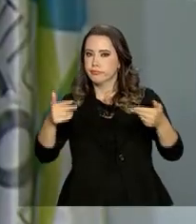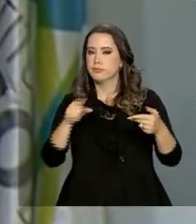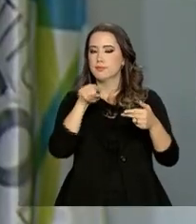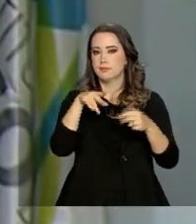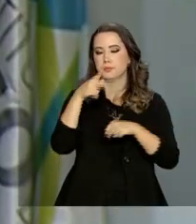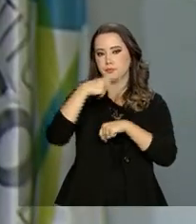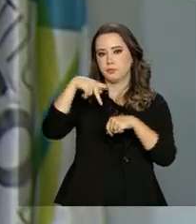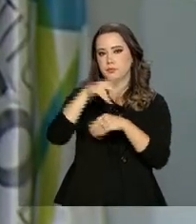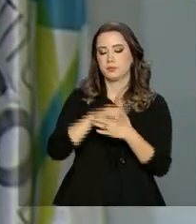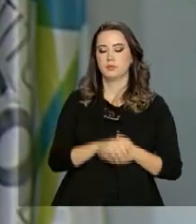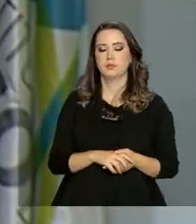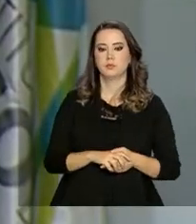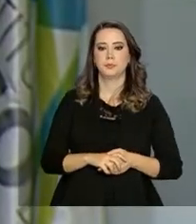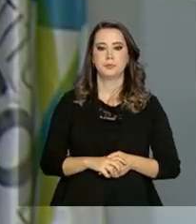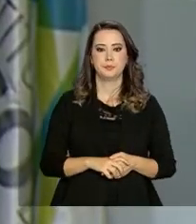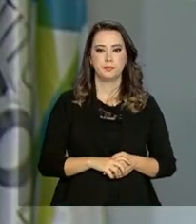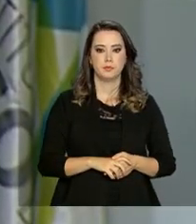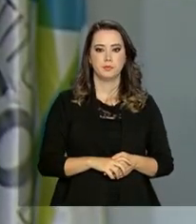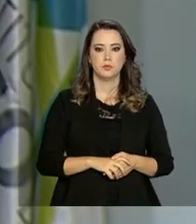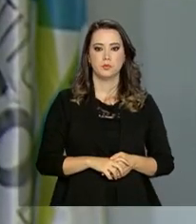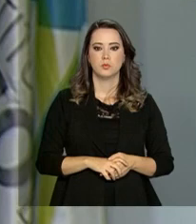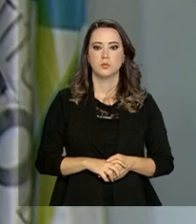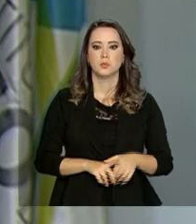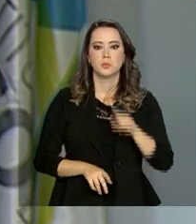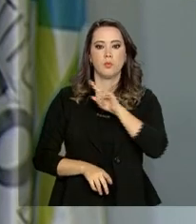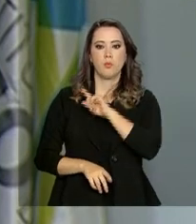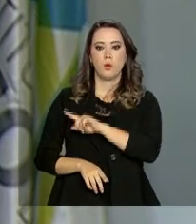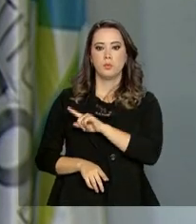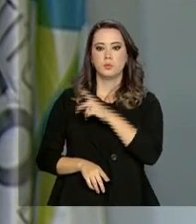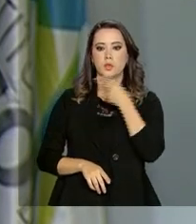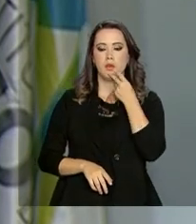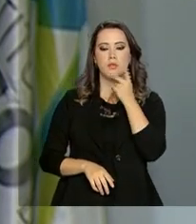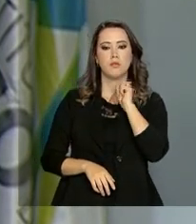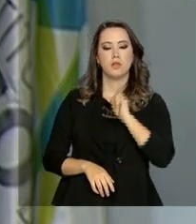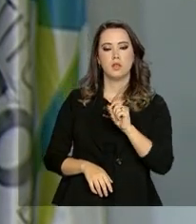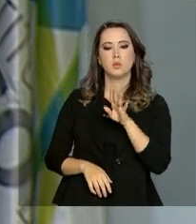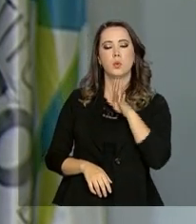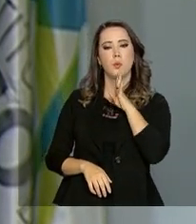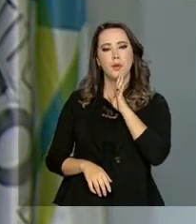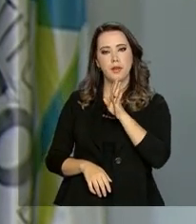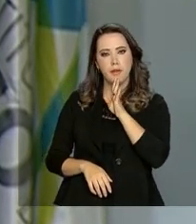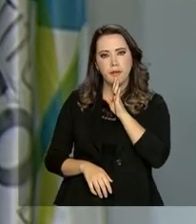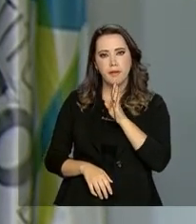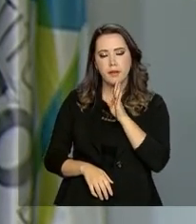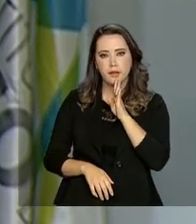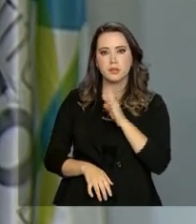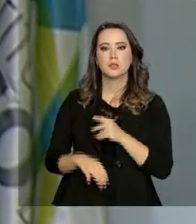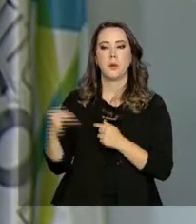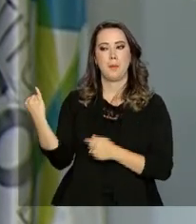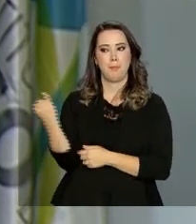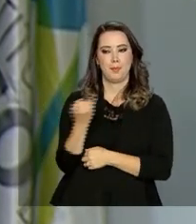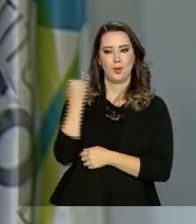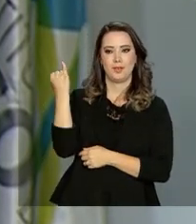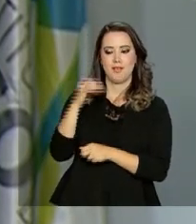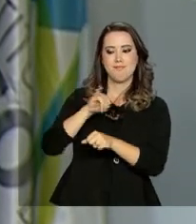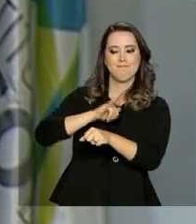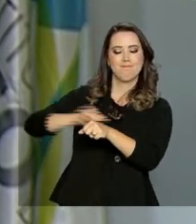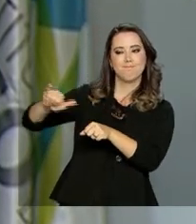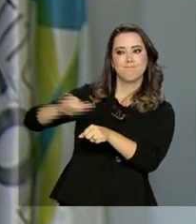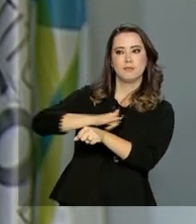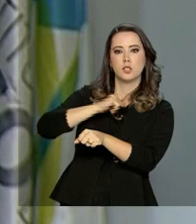porque conheço e reconheço a importância estratégica da